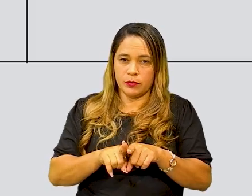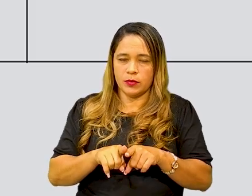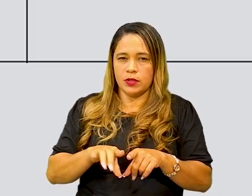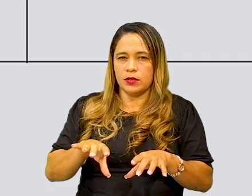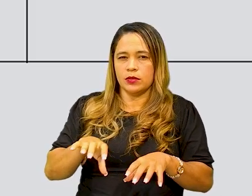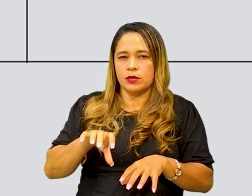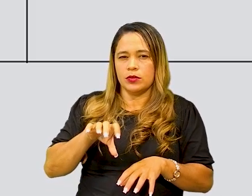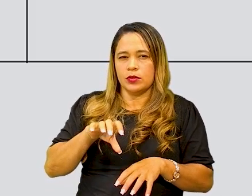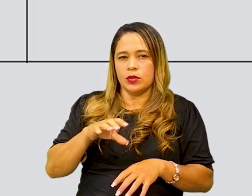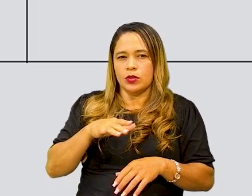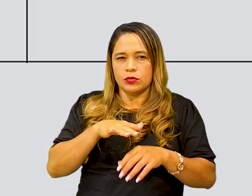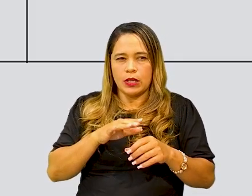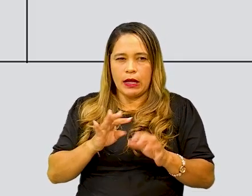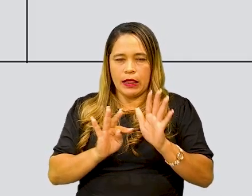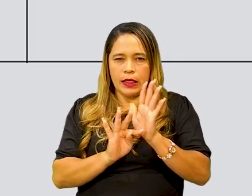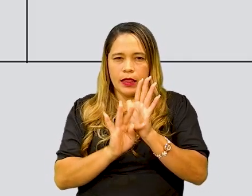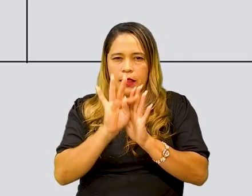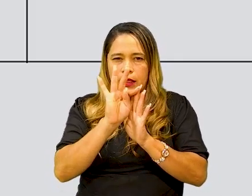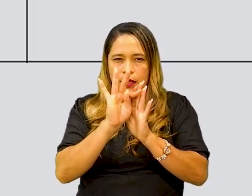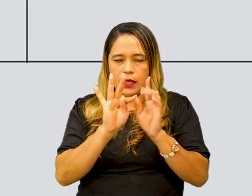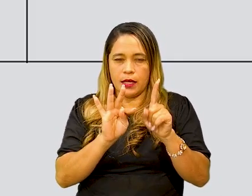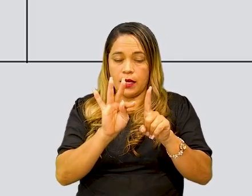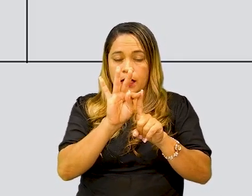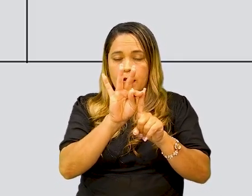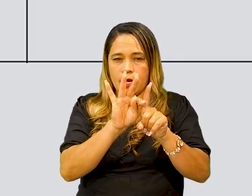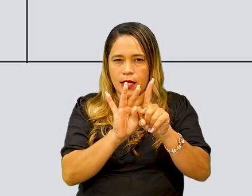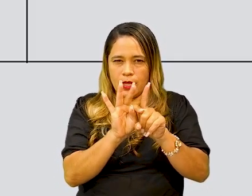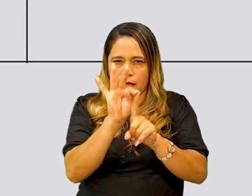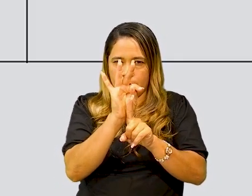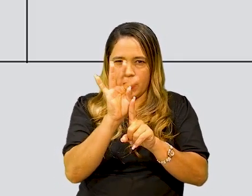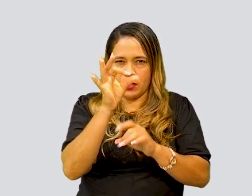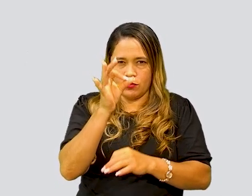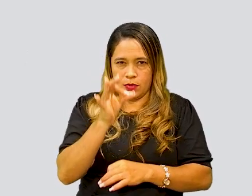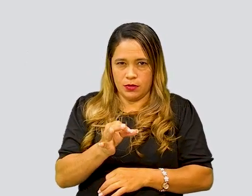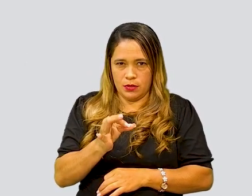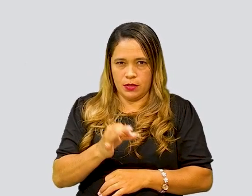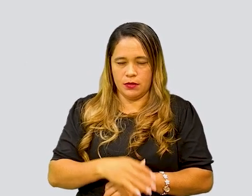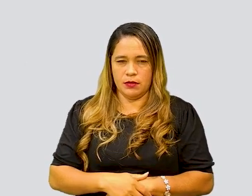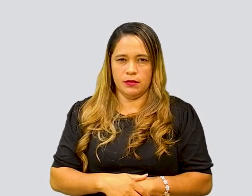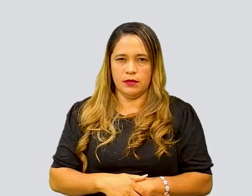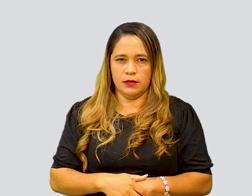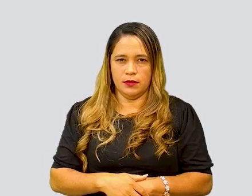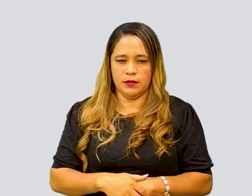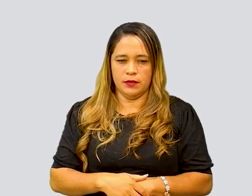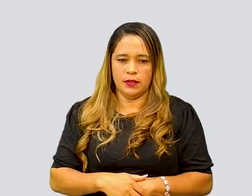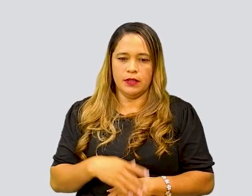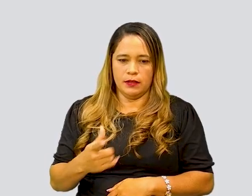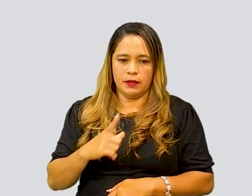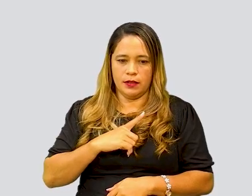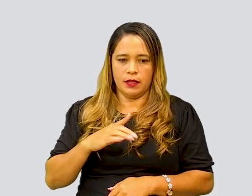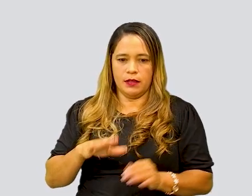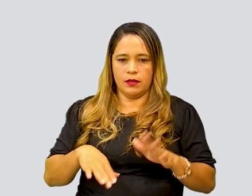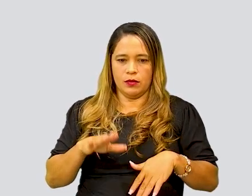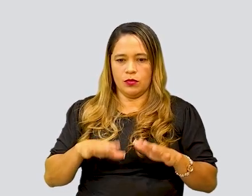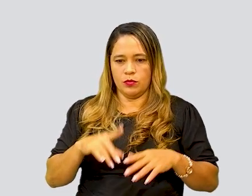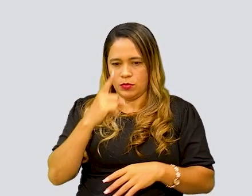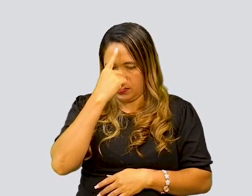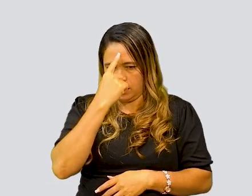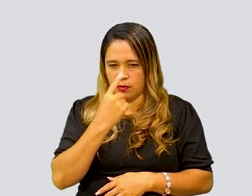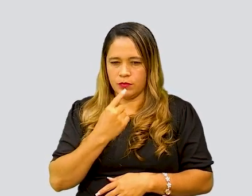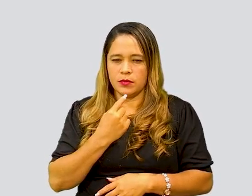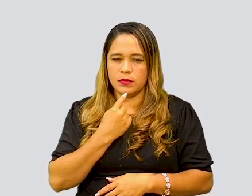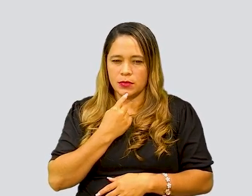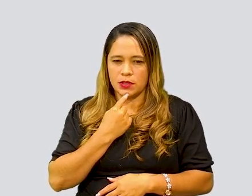correta, porque se a temperatura estiver baixa, essa bactéria não consegue muito bem sobreviver, ok? Aqui a gente tem algumas imagens que referem